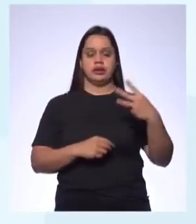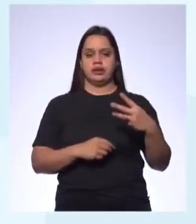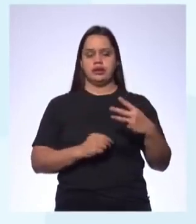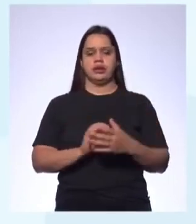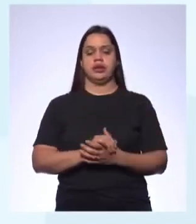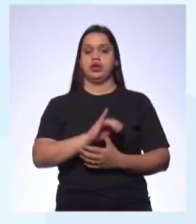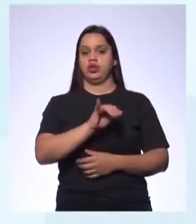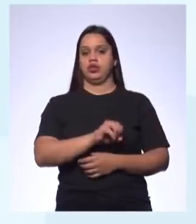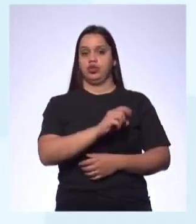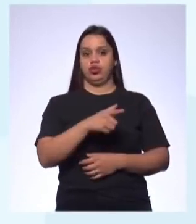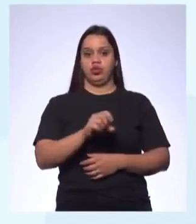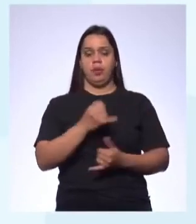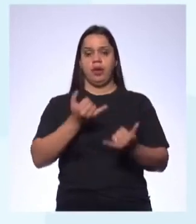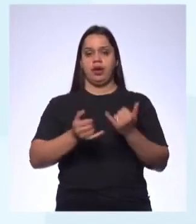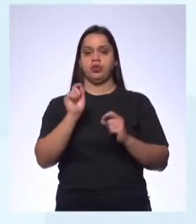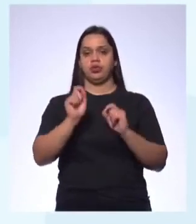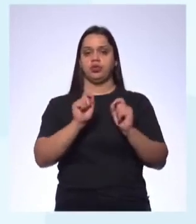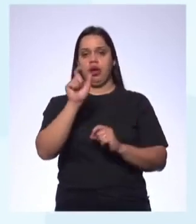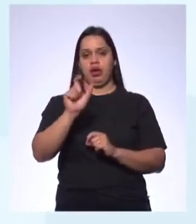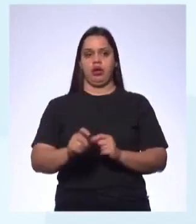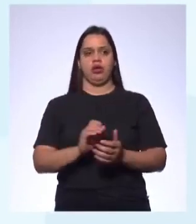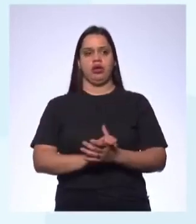parece? João